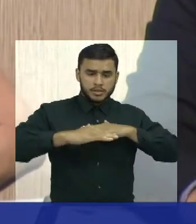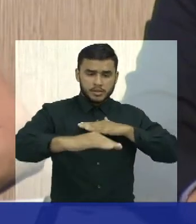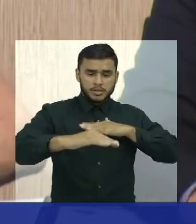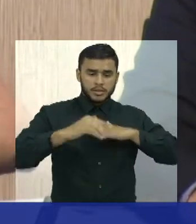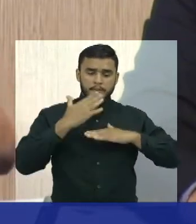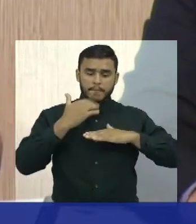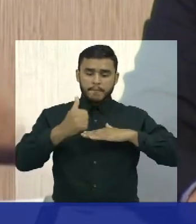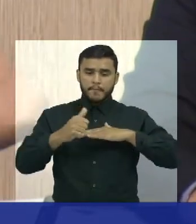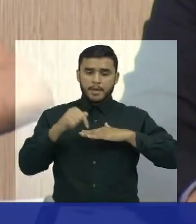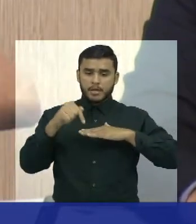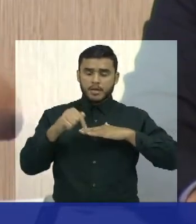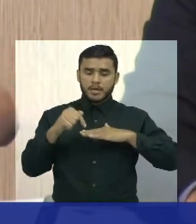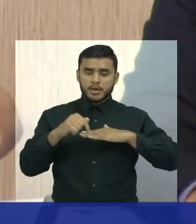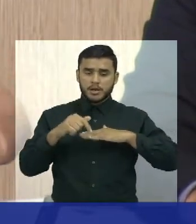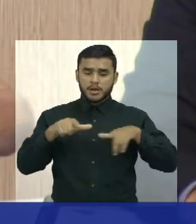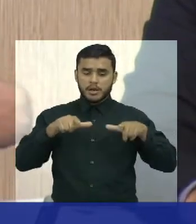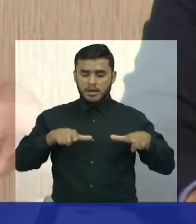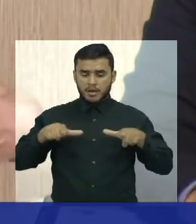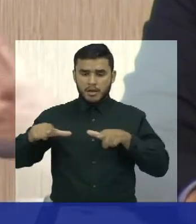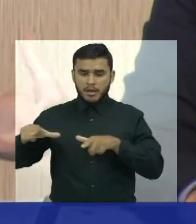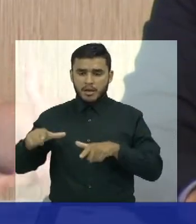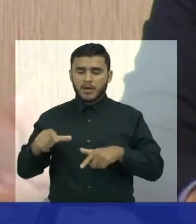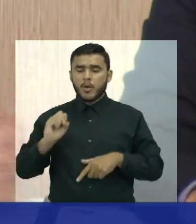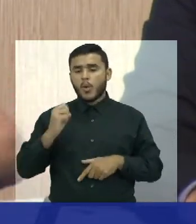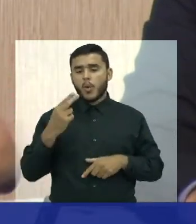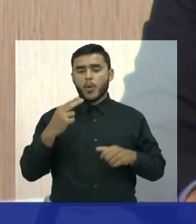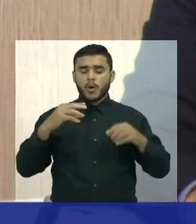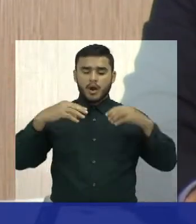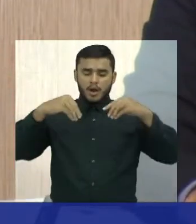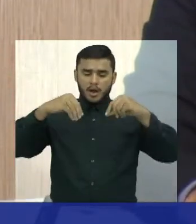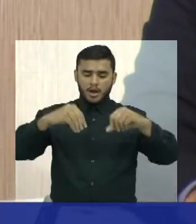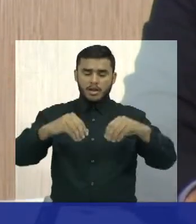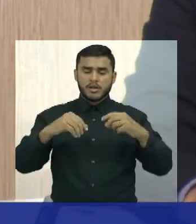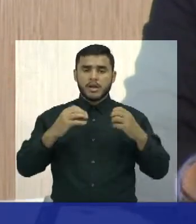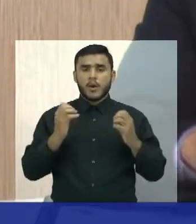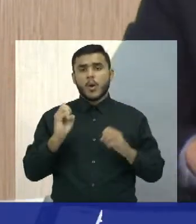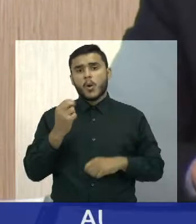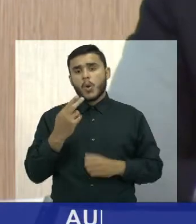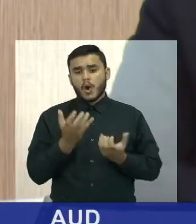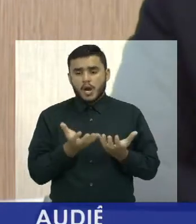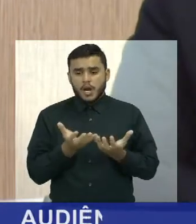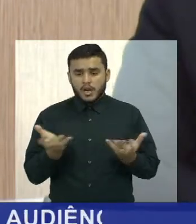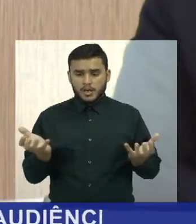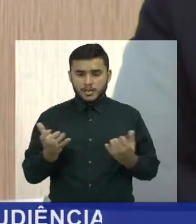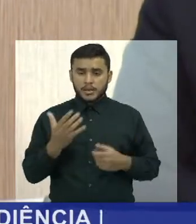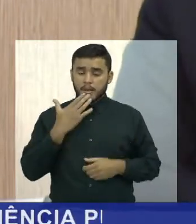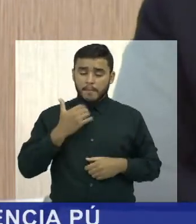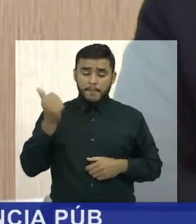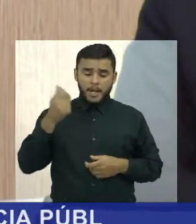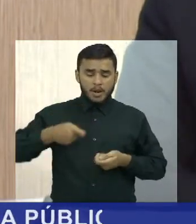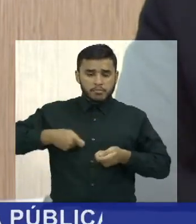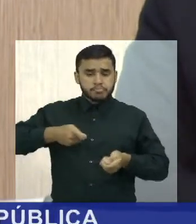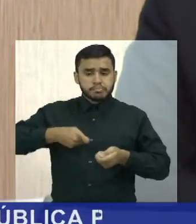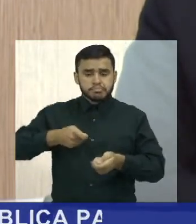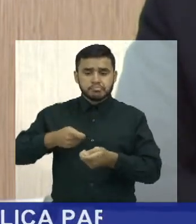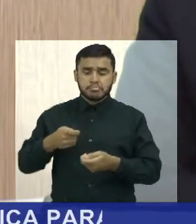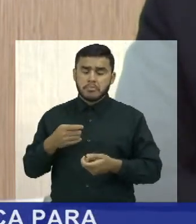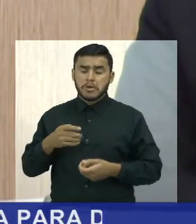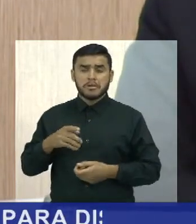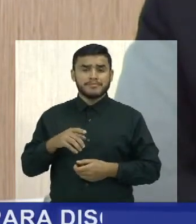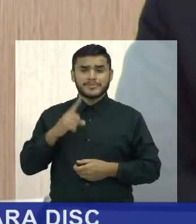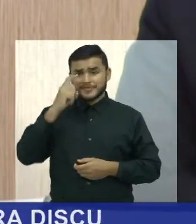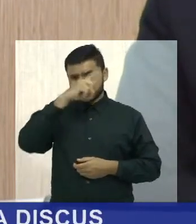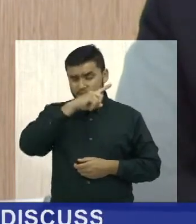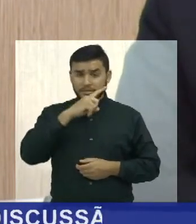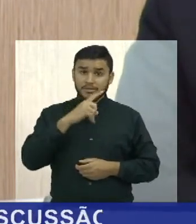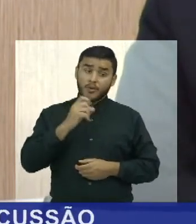piso drenante, ao invés de botar só a areia ou a grama. Às vezes é mais fácil de fazer uma limpeza. O que